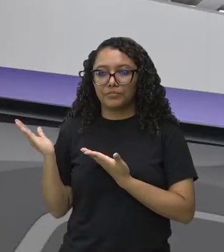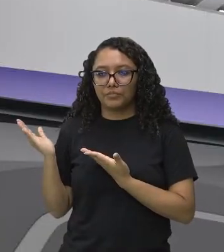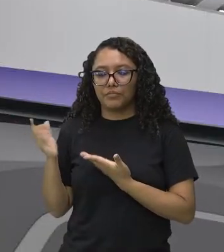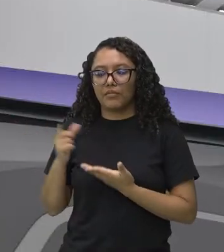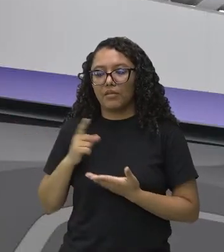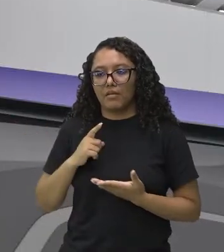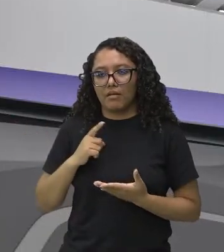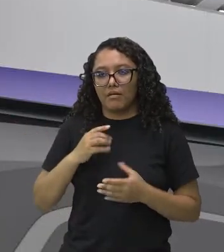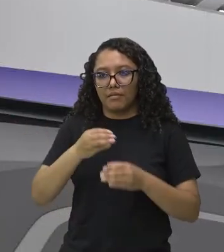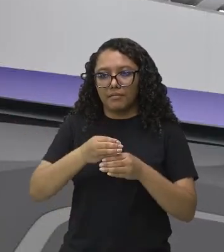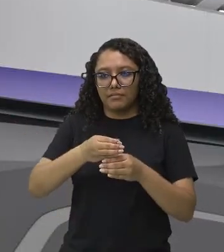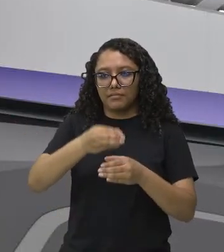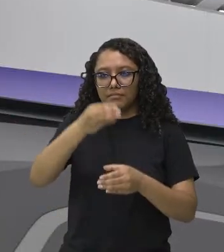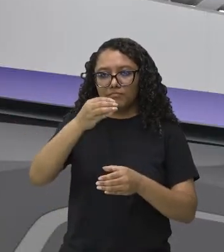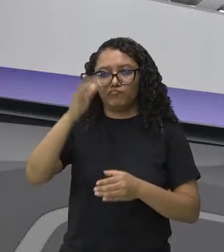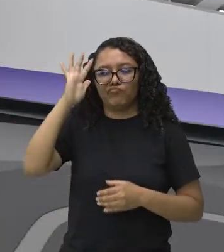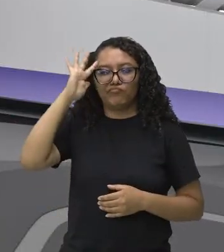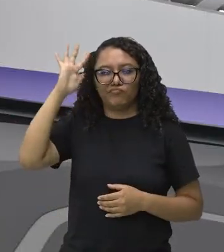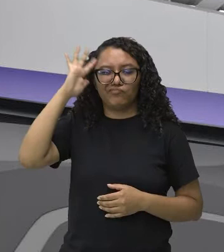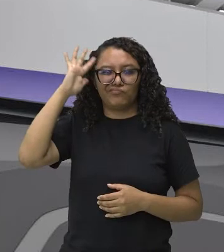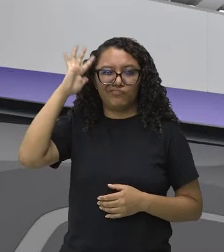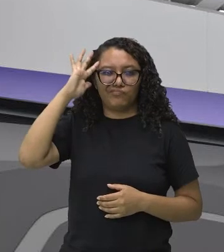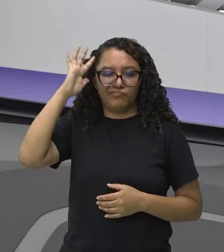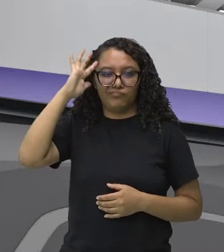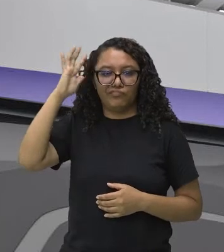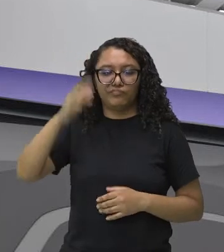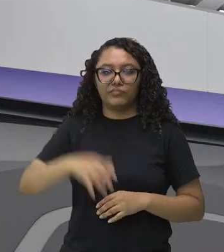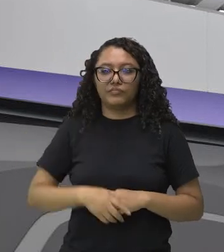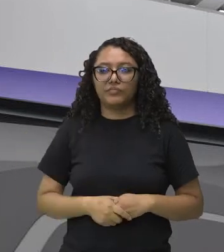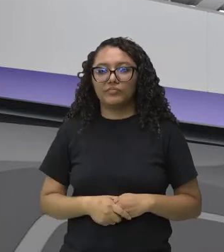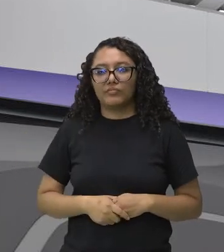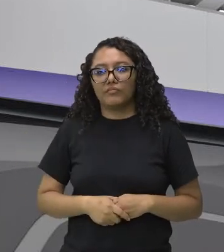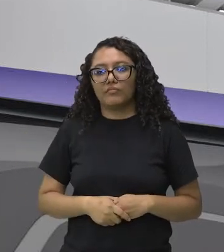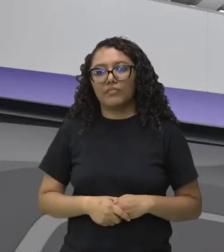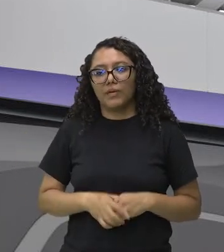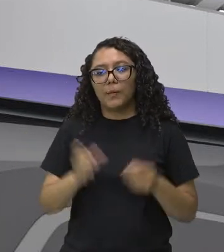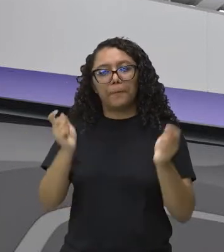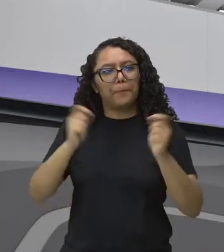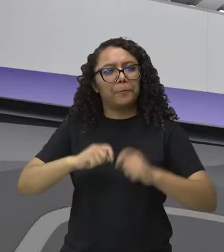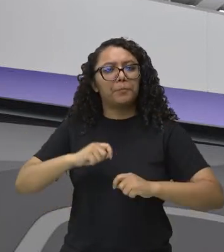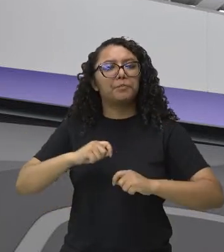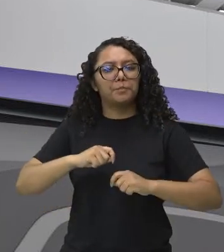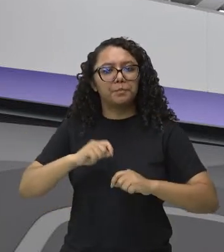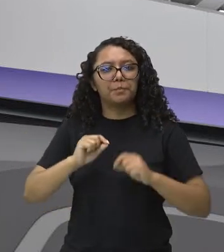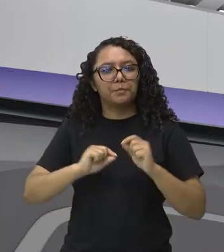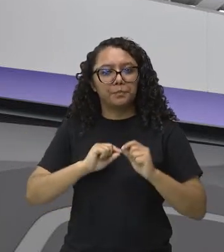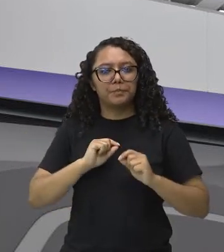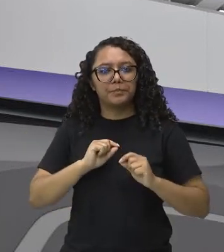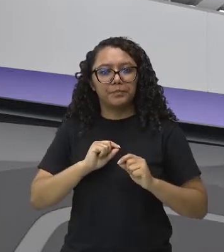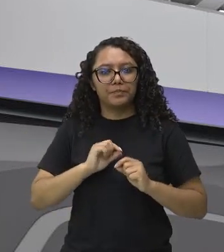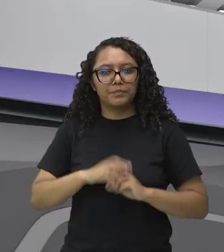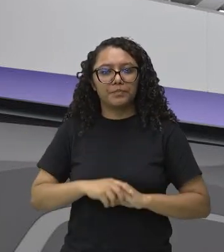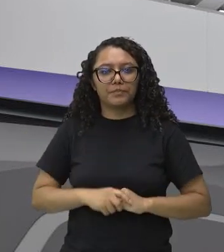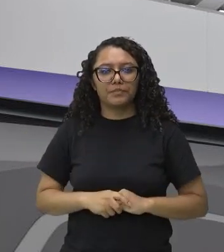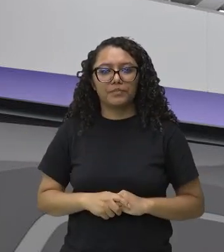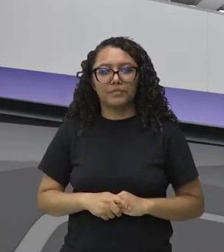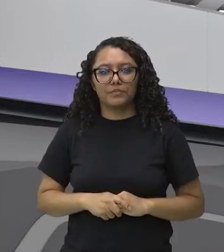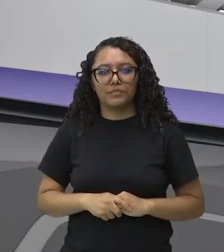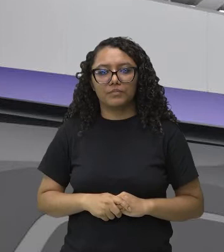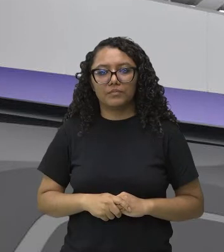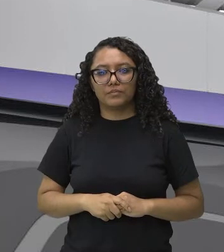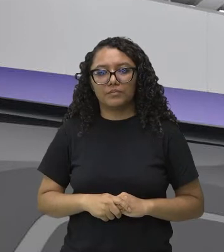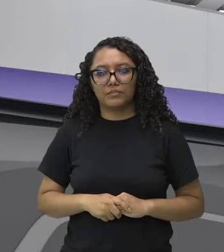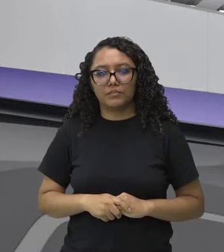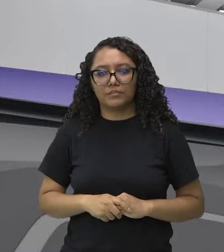tá? Imagina só o seguinte, eu posso, digamos que, fazer